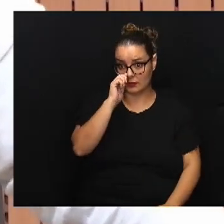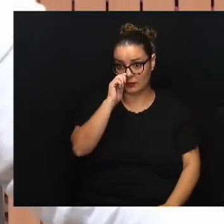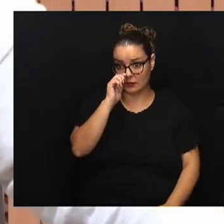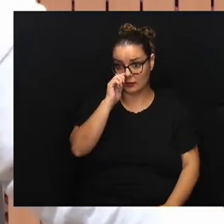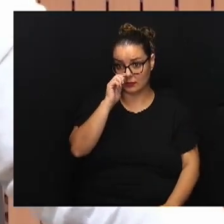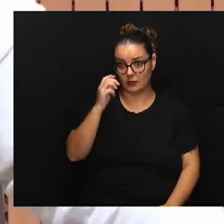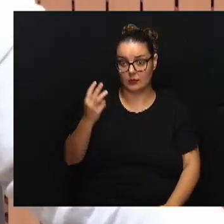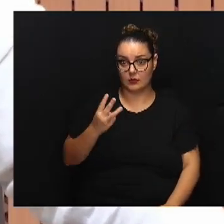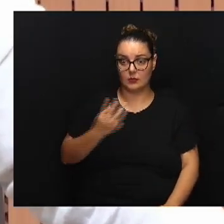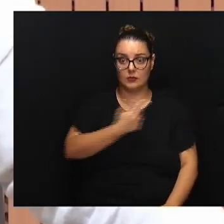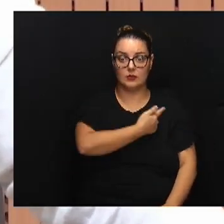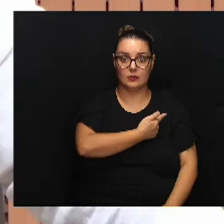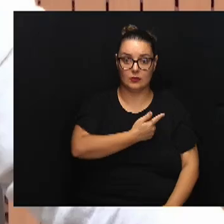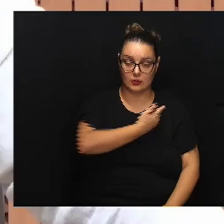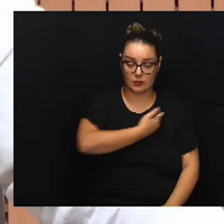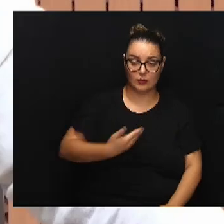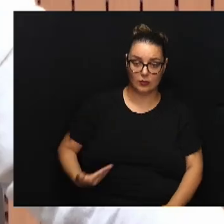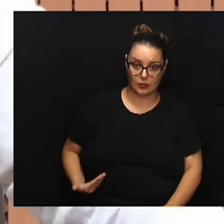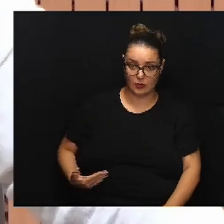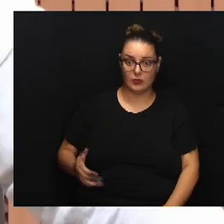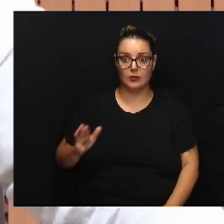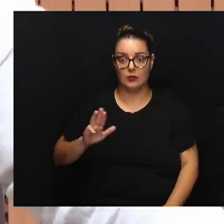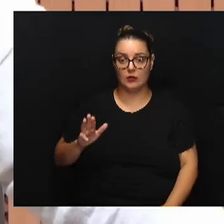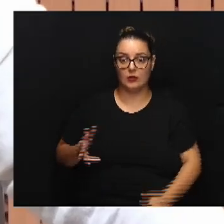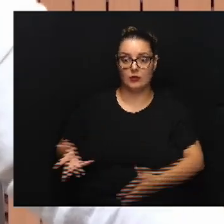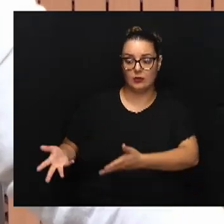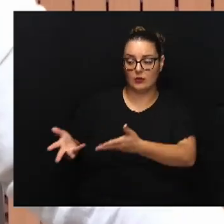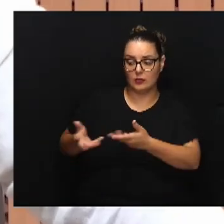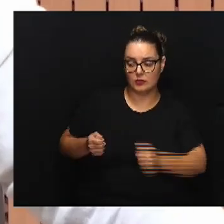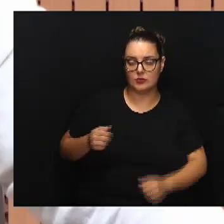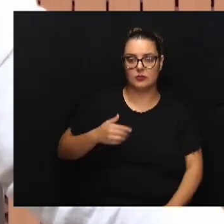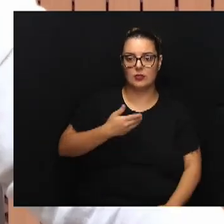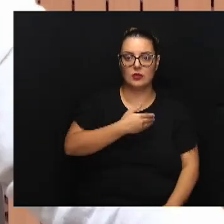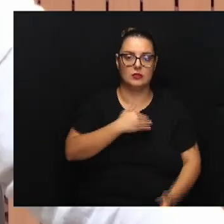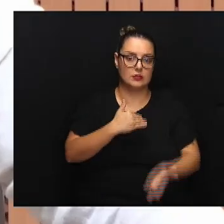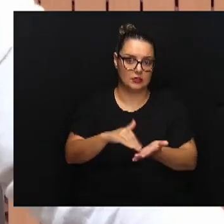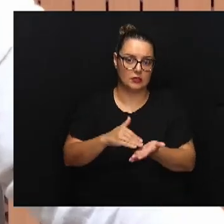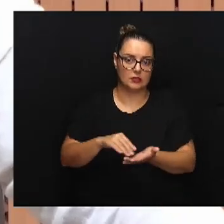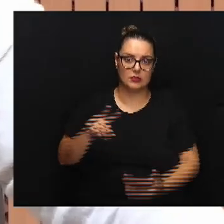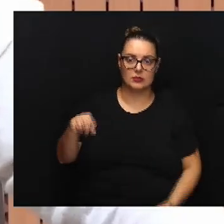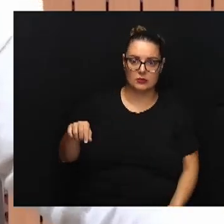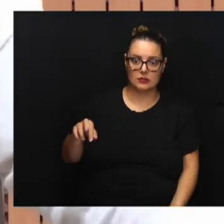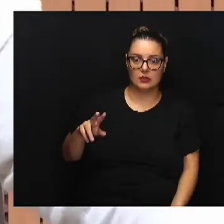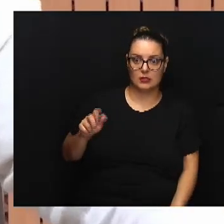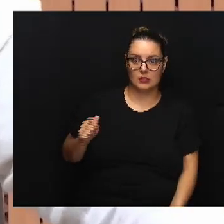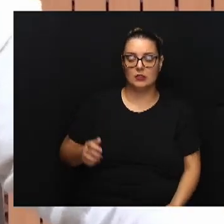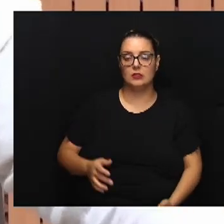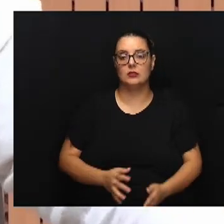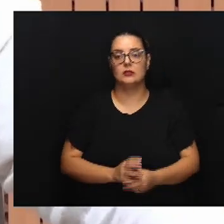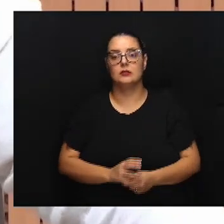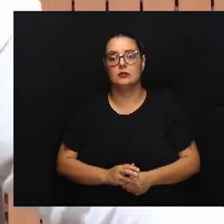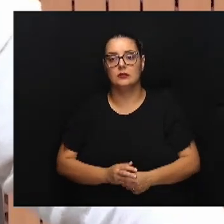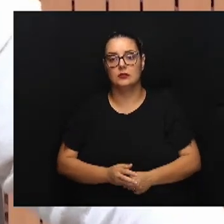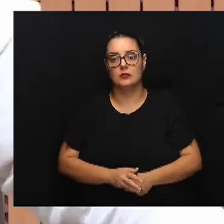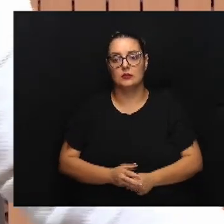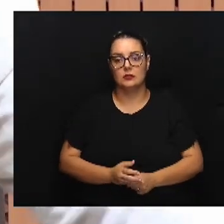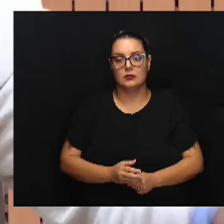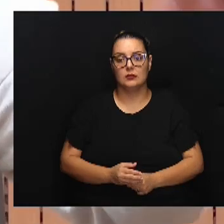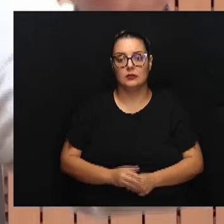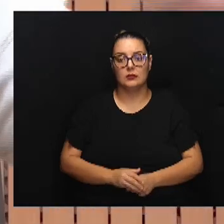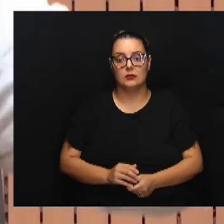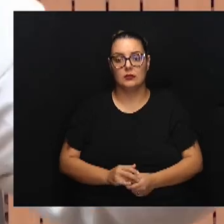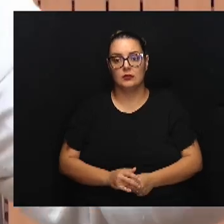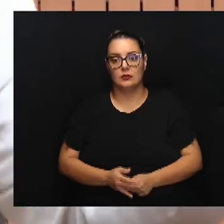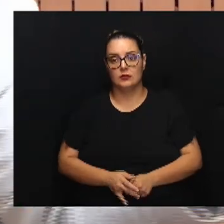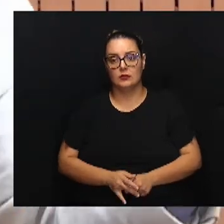terceiro governo Lula, a convite da secretária Zara e, obviamente, com a anuência do ministro Camilo. Então, a